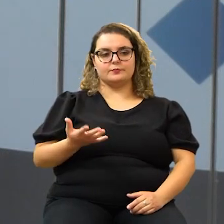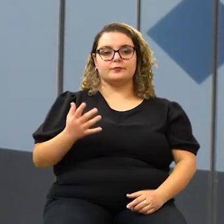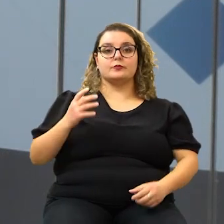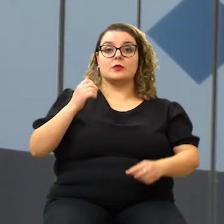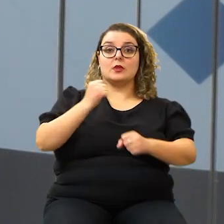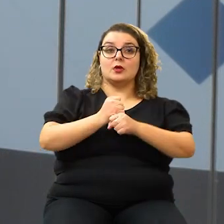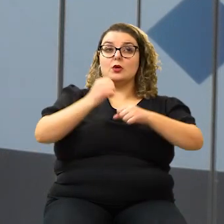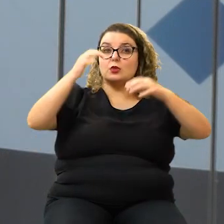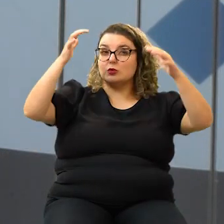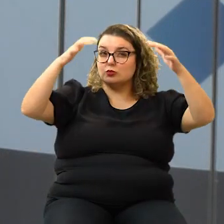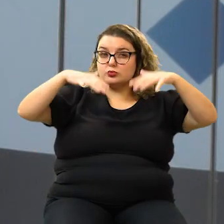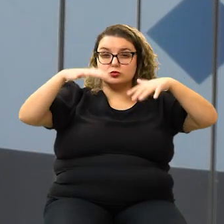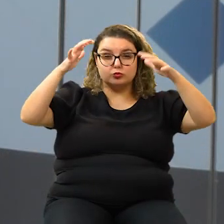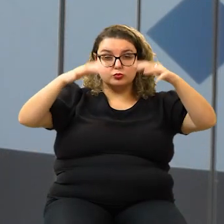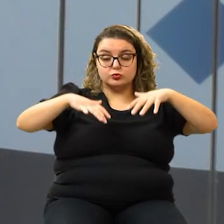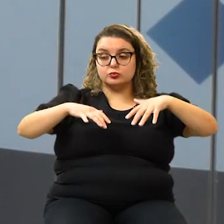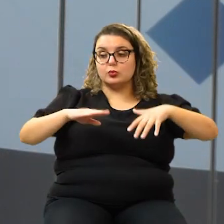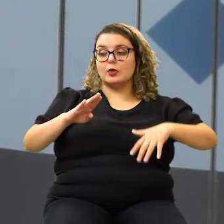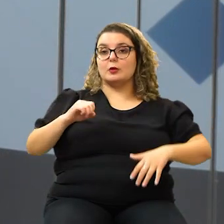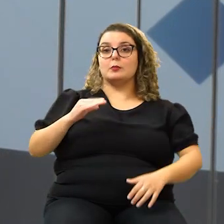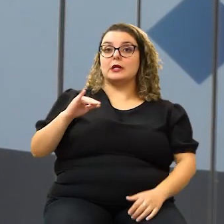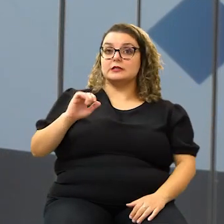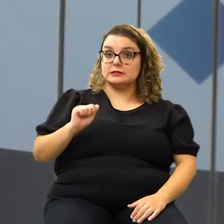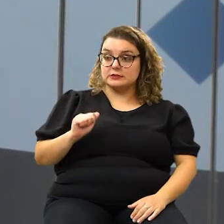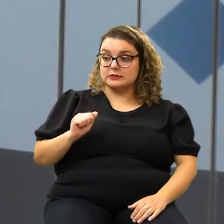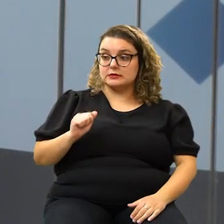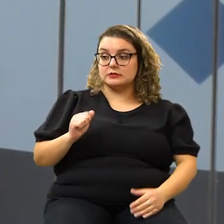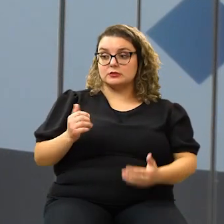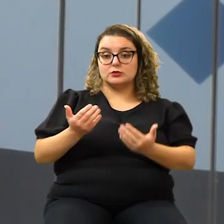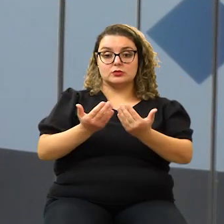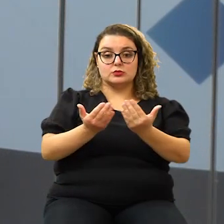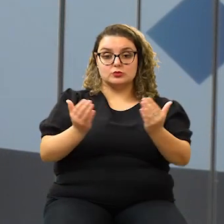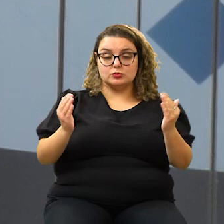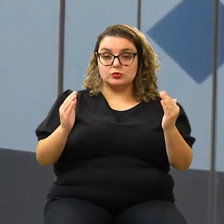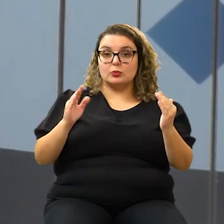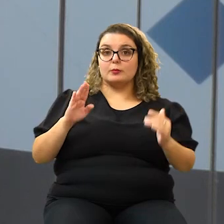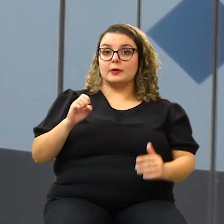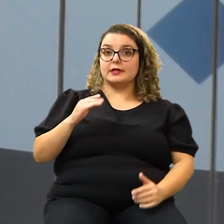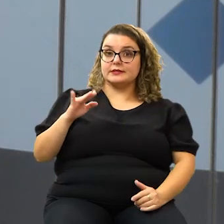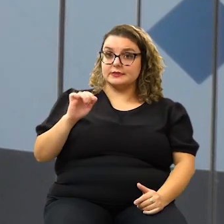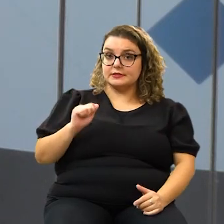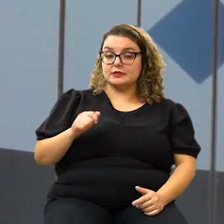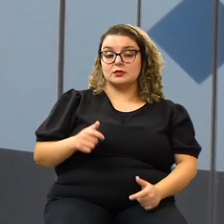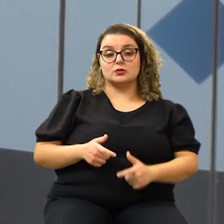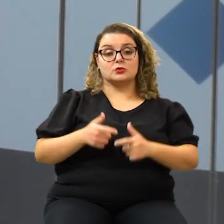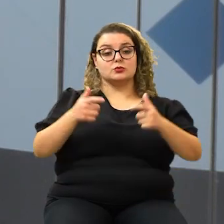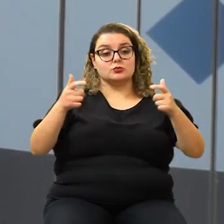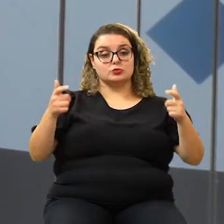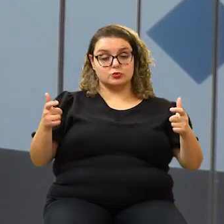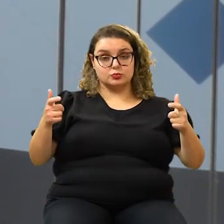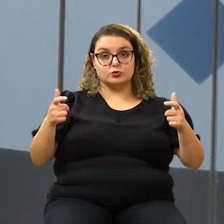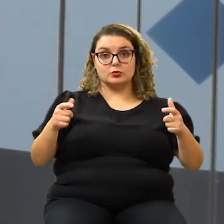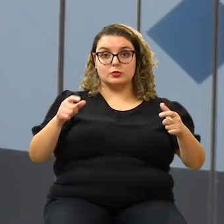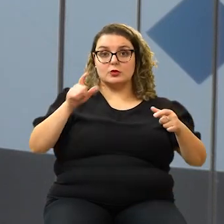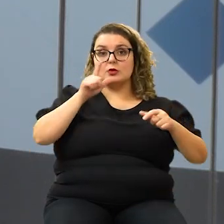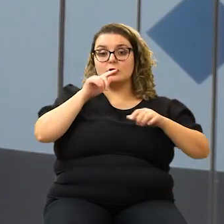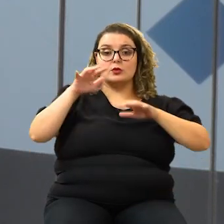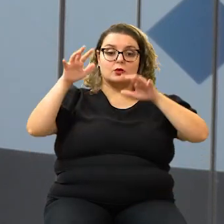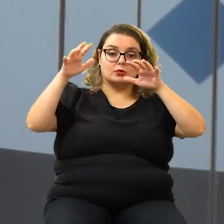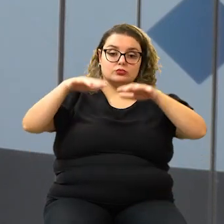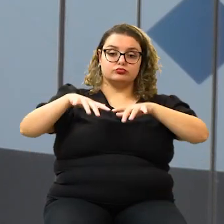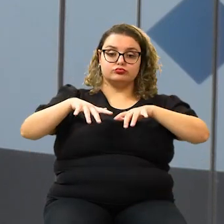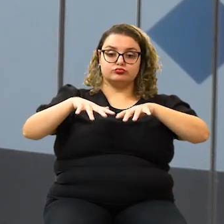chuva extrema, a bacia, né, uma bacia enorme que trouxe essa água, né, que coletou essa